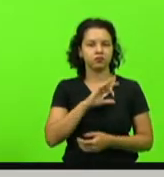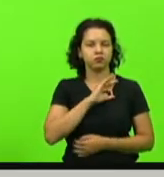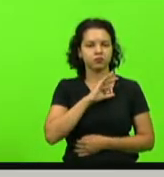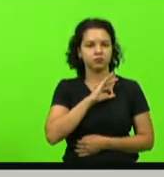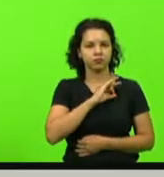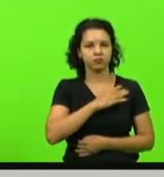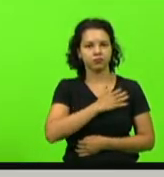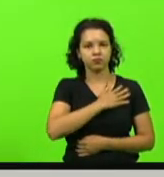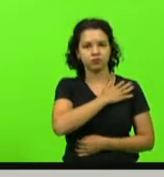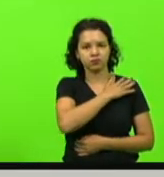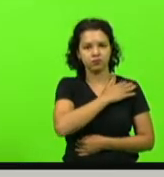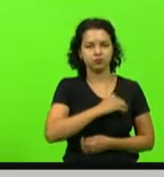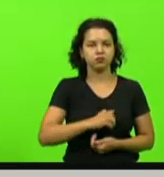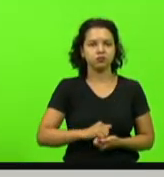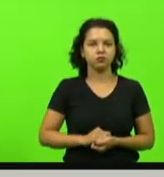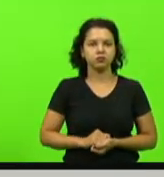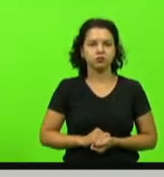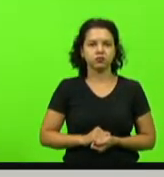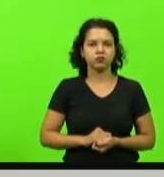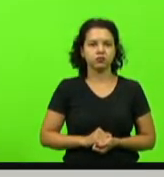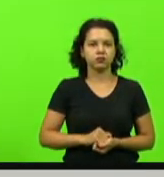militares, soldado